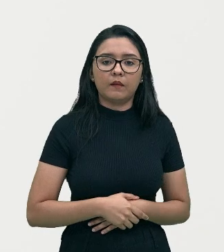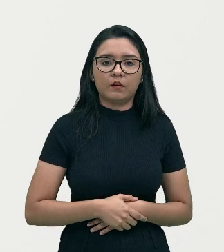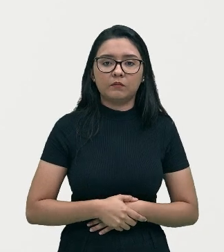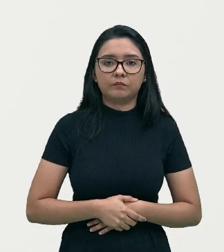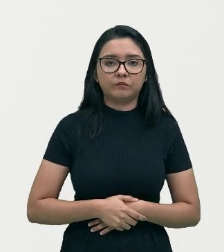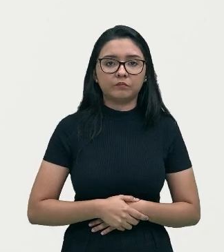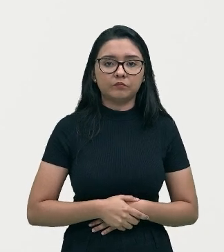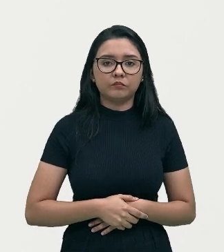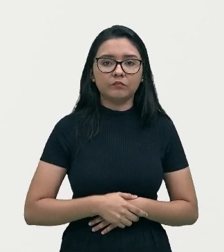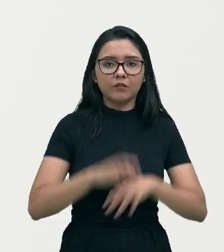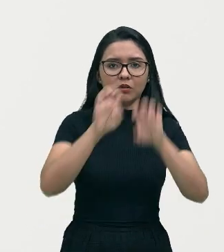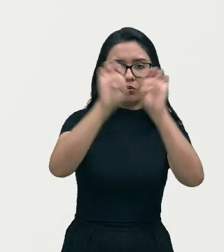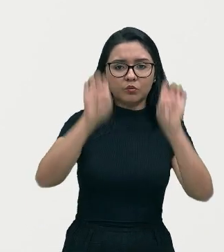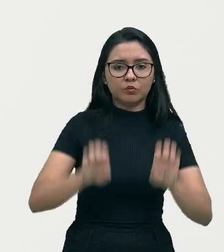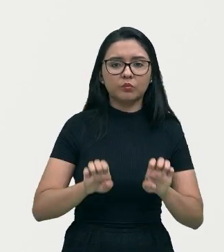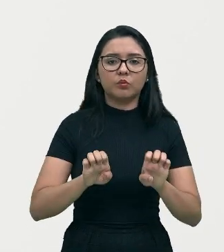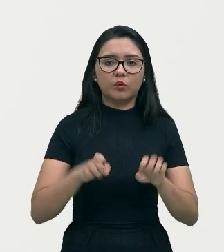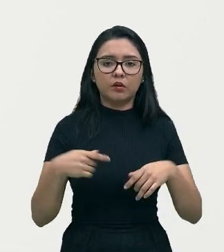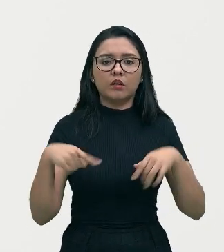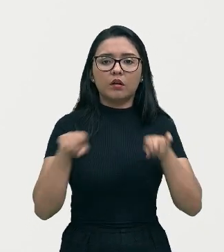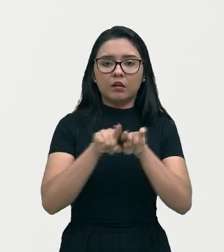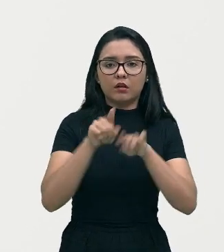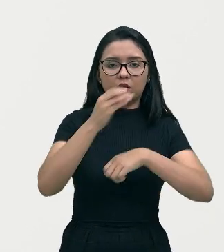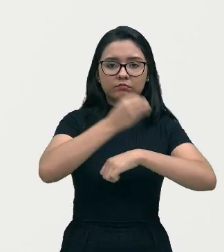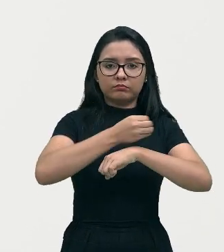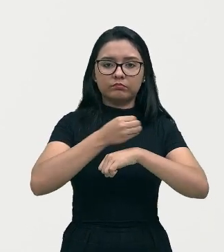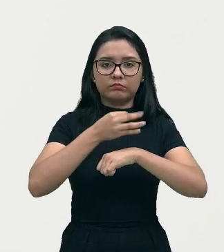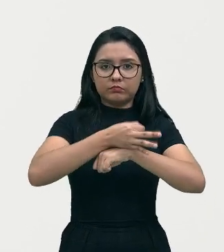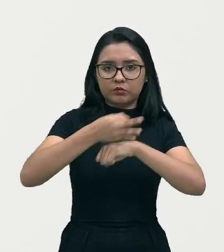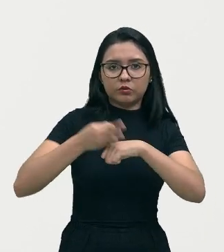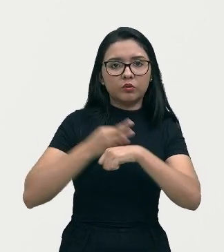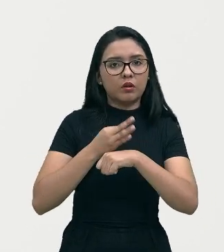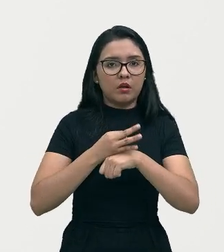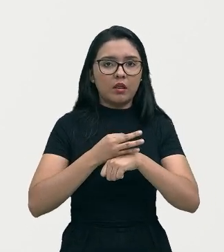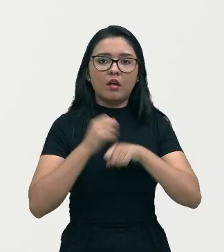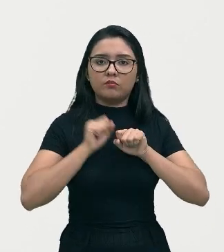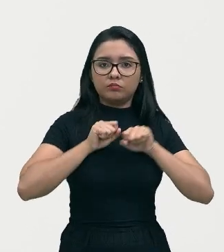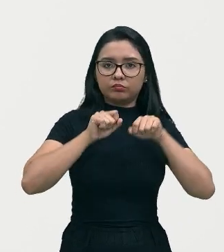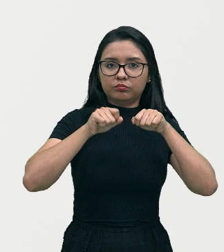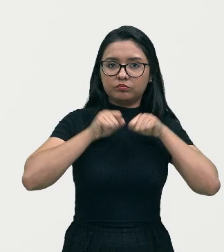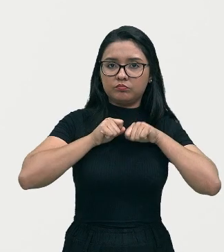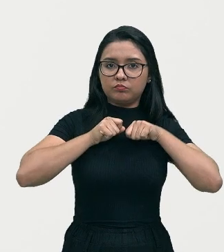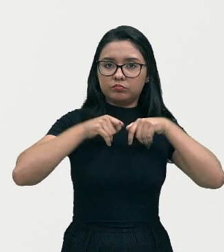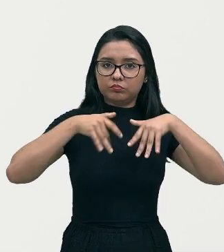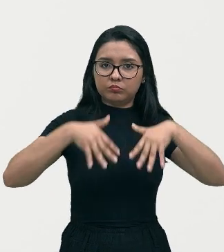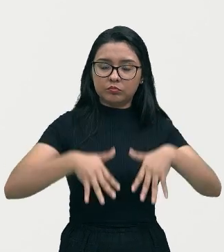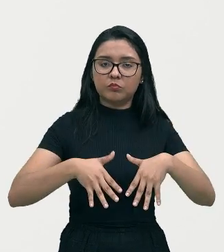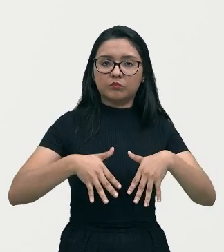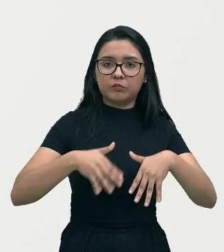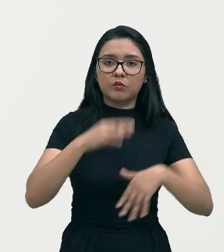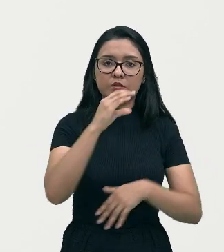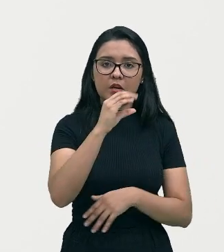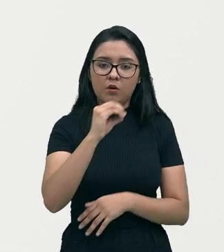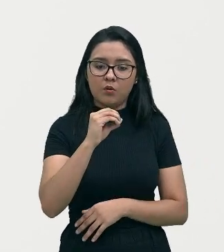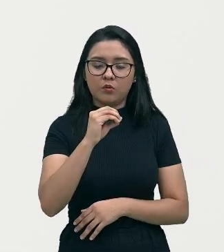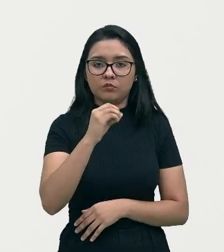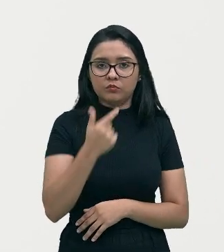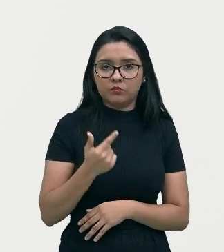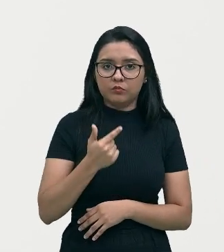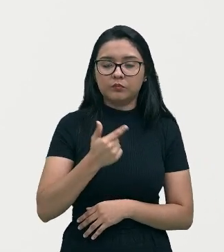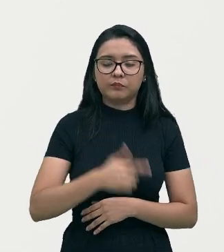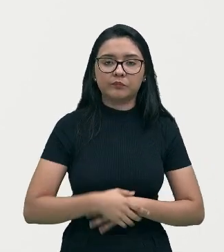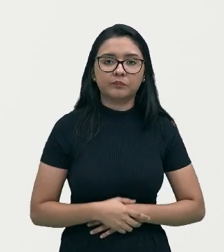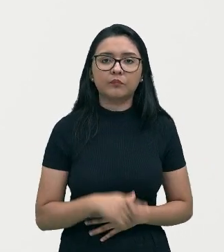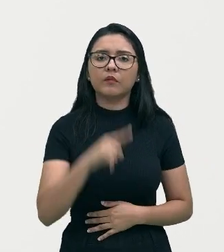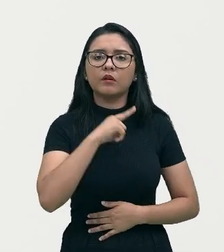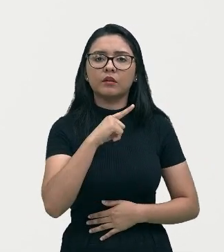corpo, e aí as células estão ali liberando gás carbônico, que é um produto do metabolismo, né? E aí a